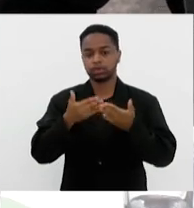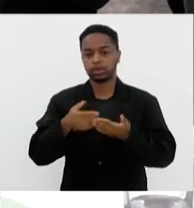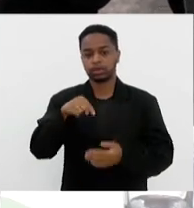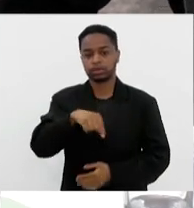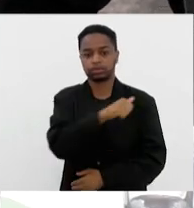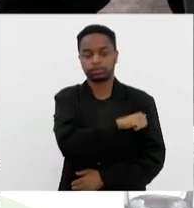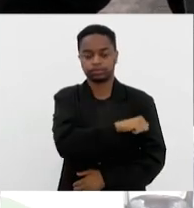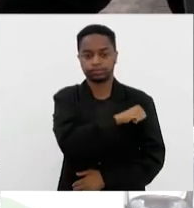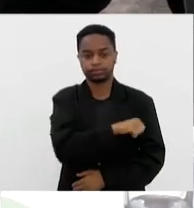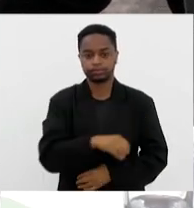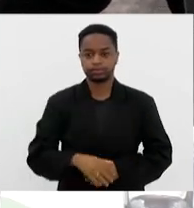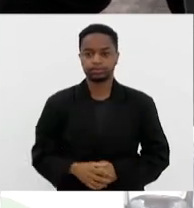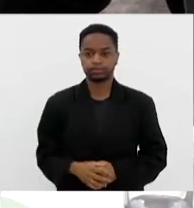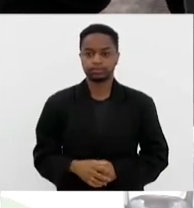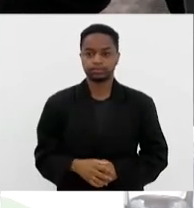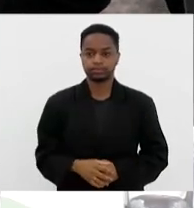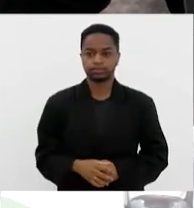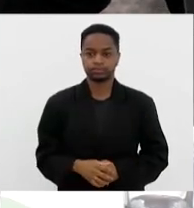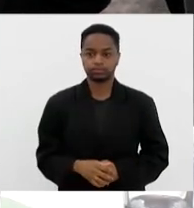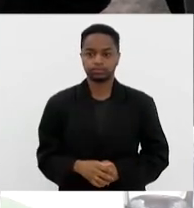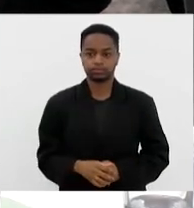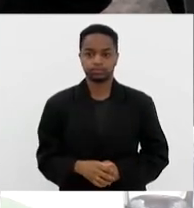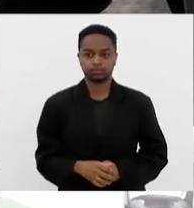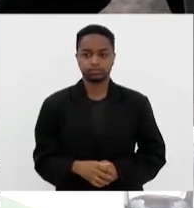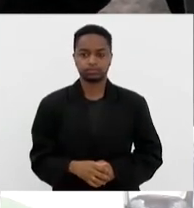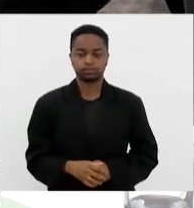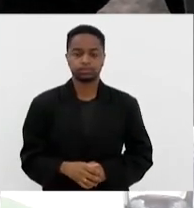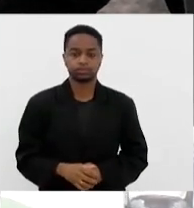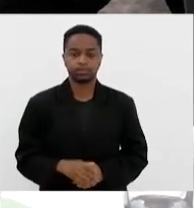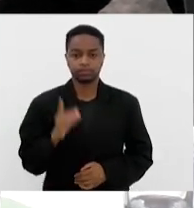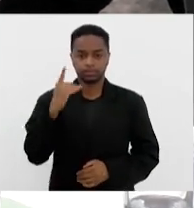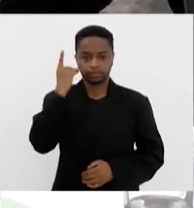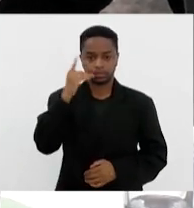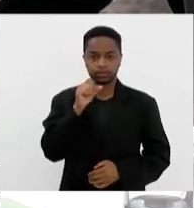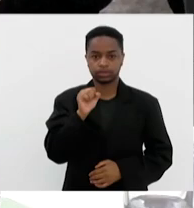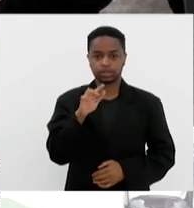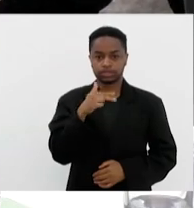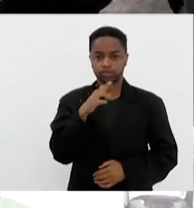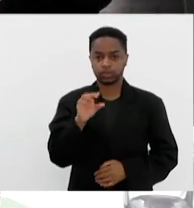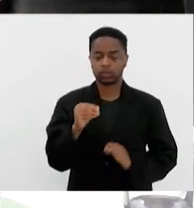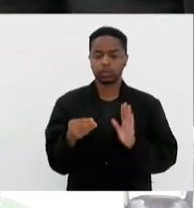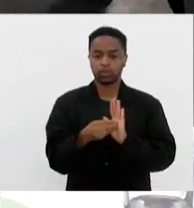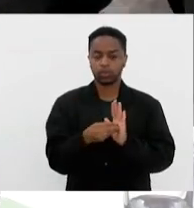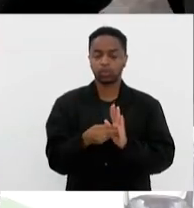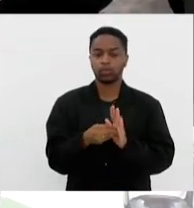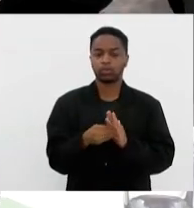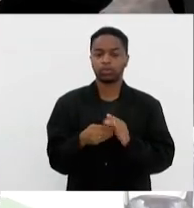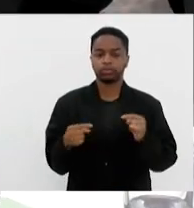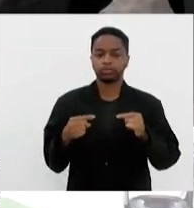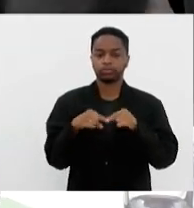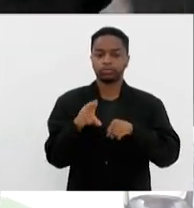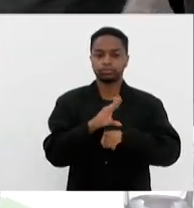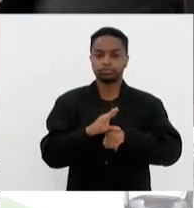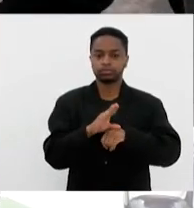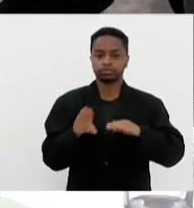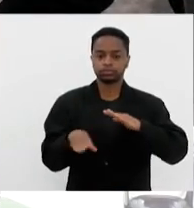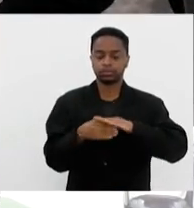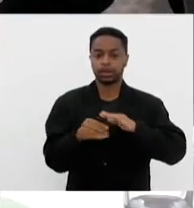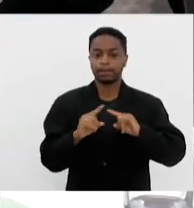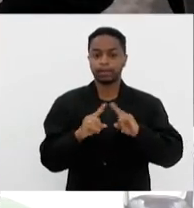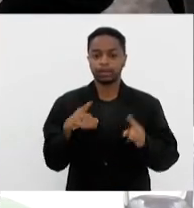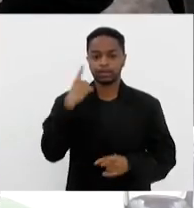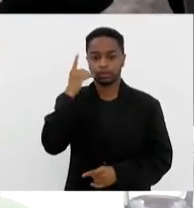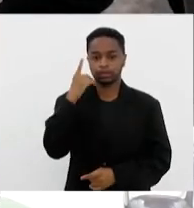Parecer do deputado, deputado doutor Serginho, foi pela constitucionalidade com emendas, mas o deputado